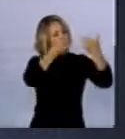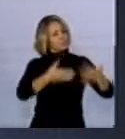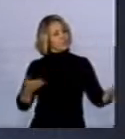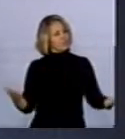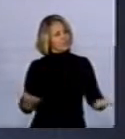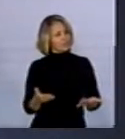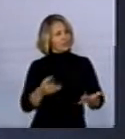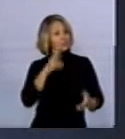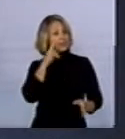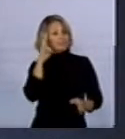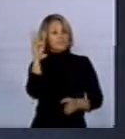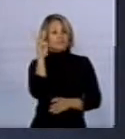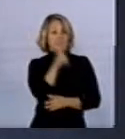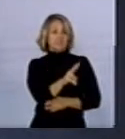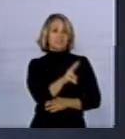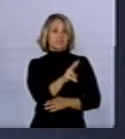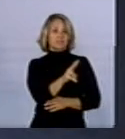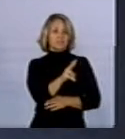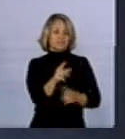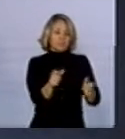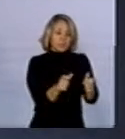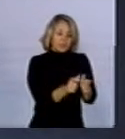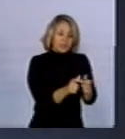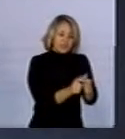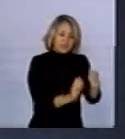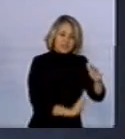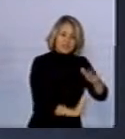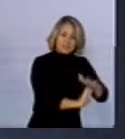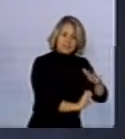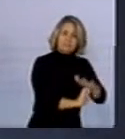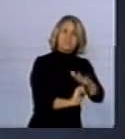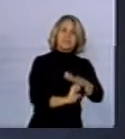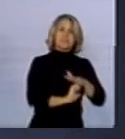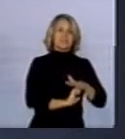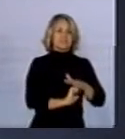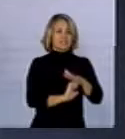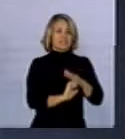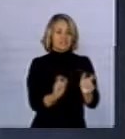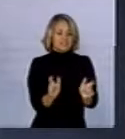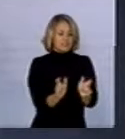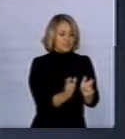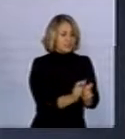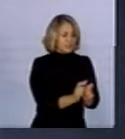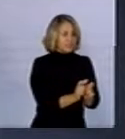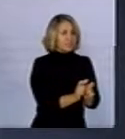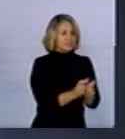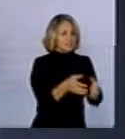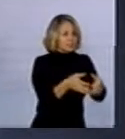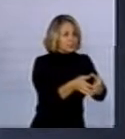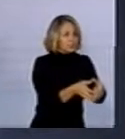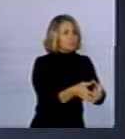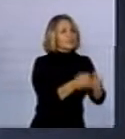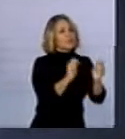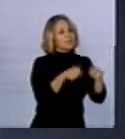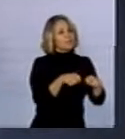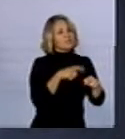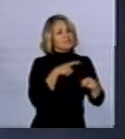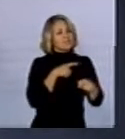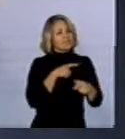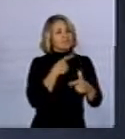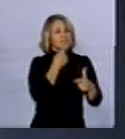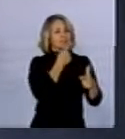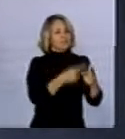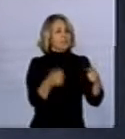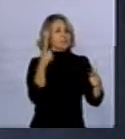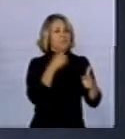Na perspectiva dos pequenos prestadores, na perspectiva das pequenas empresas, o que se revela é uma grave